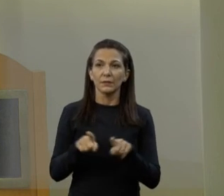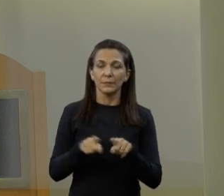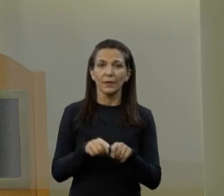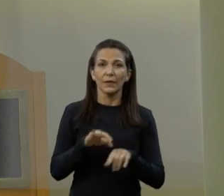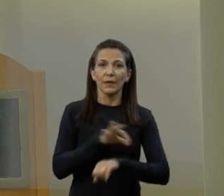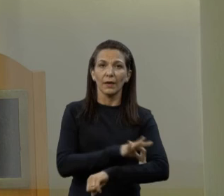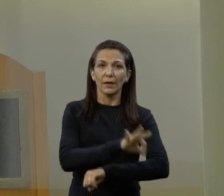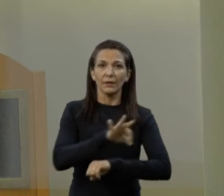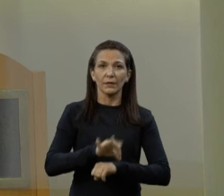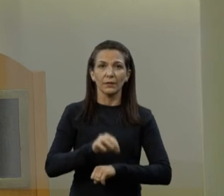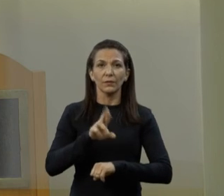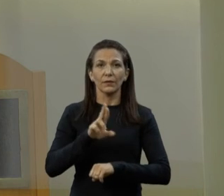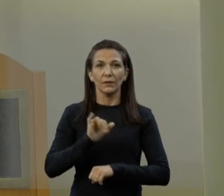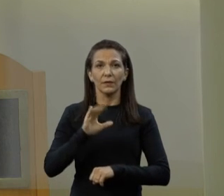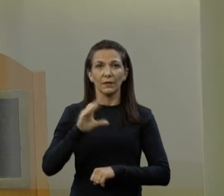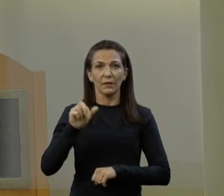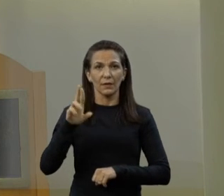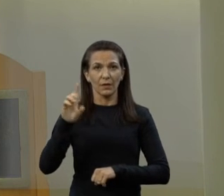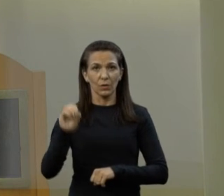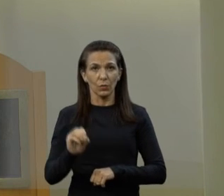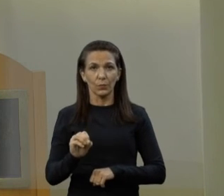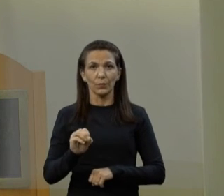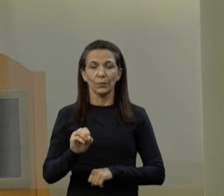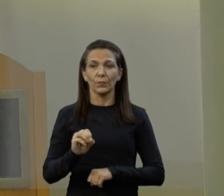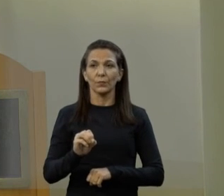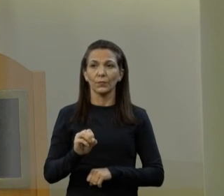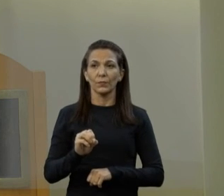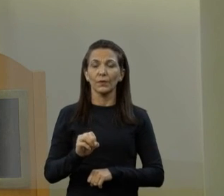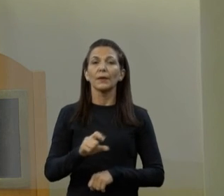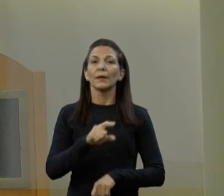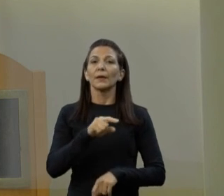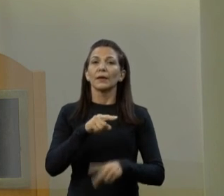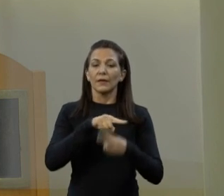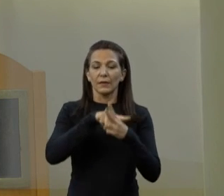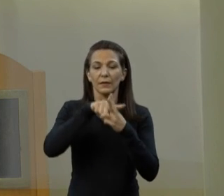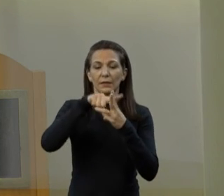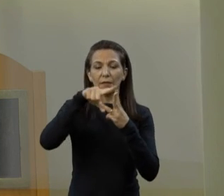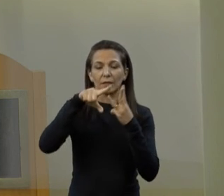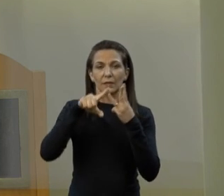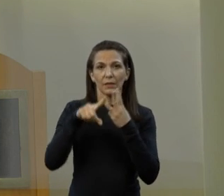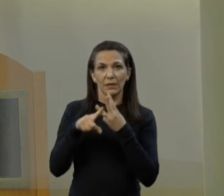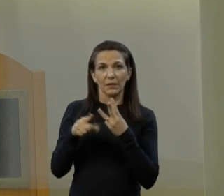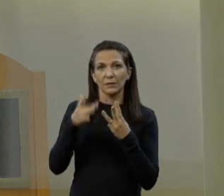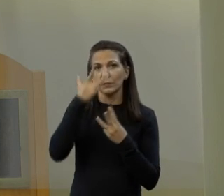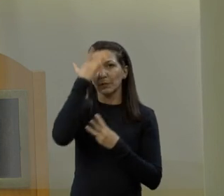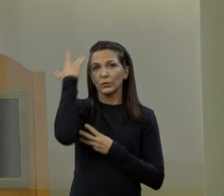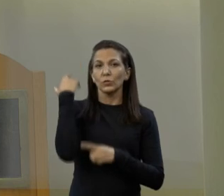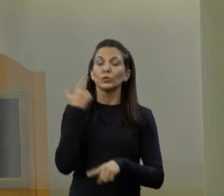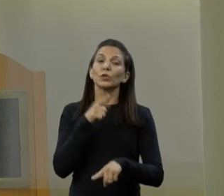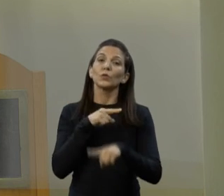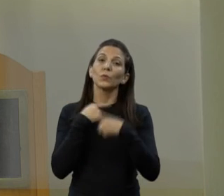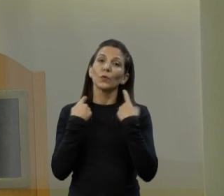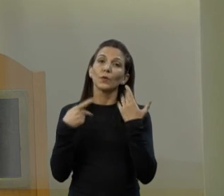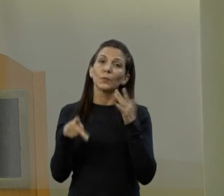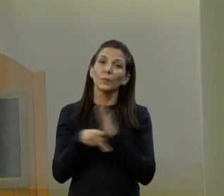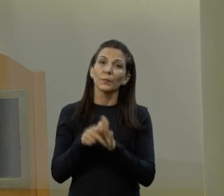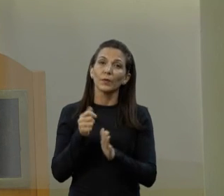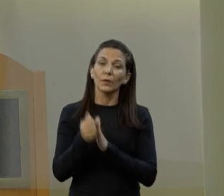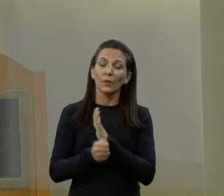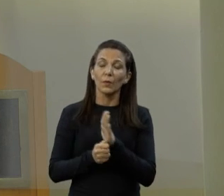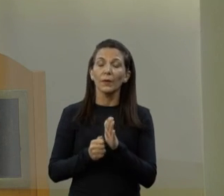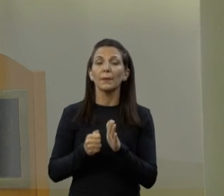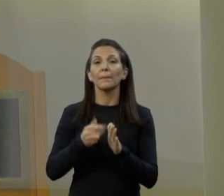do arquiteto Ricardo de Castro foram 3 perdas muito significativas para nossa cidade e que